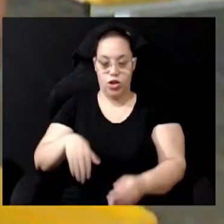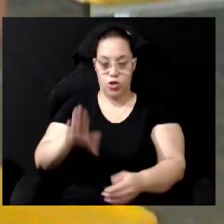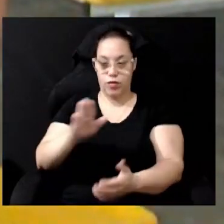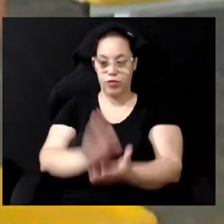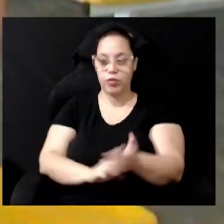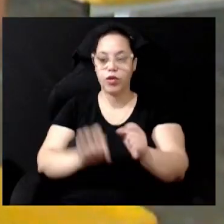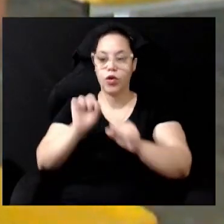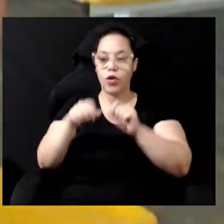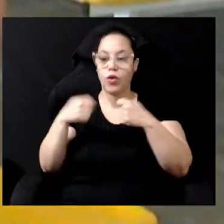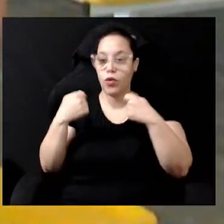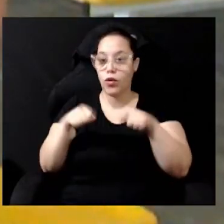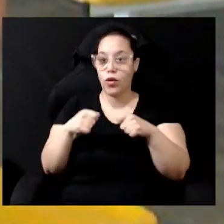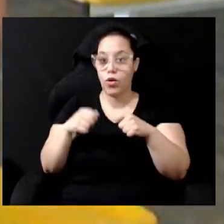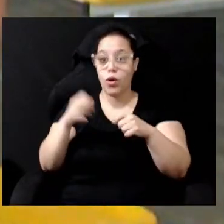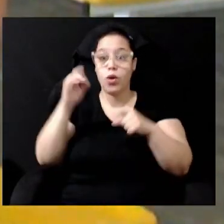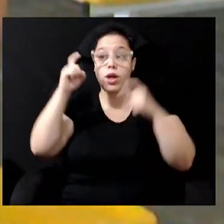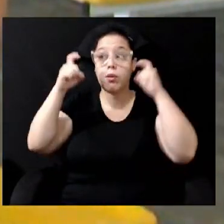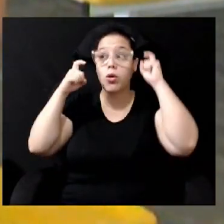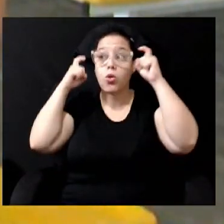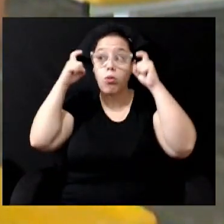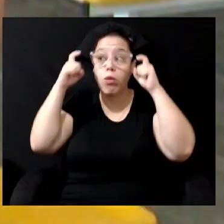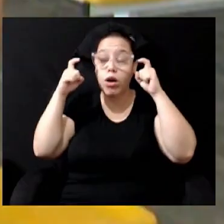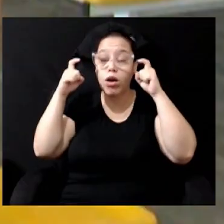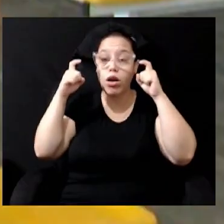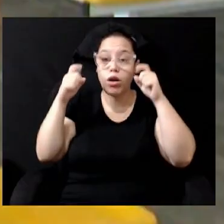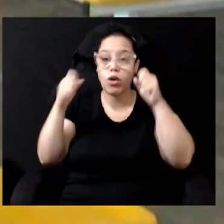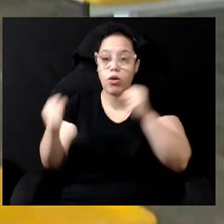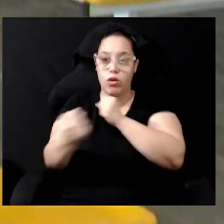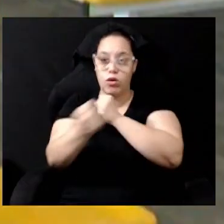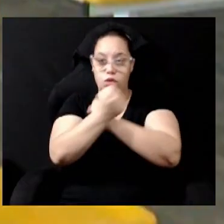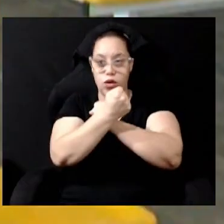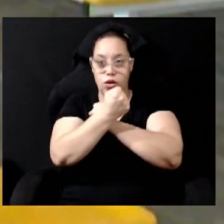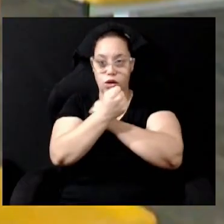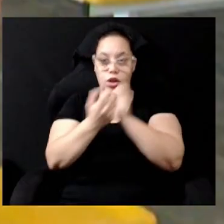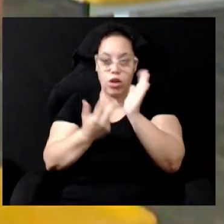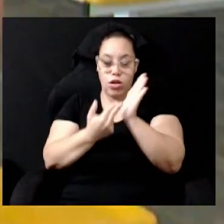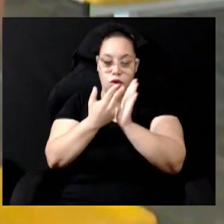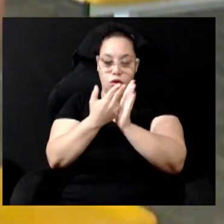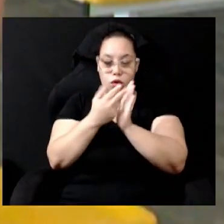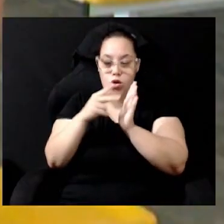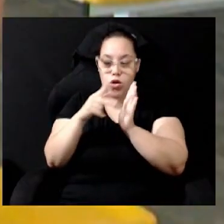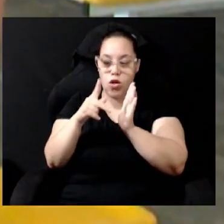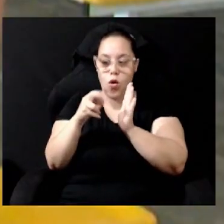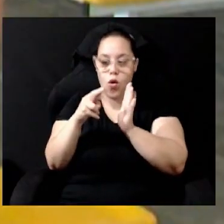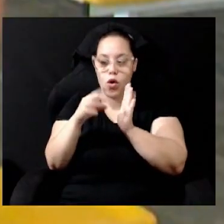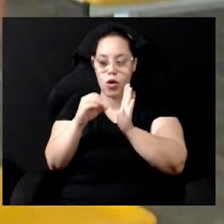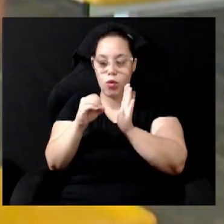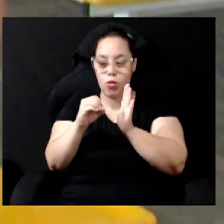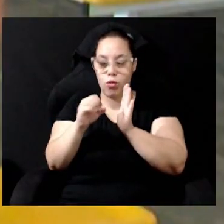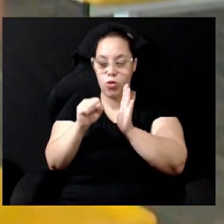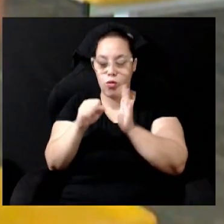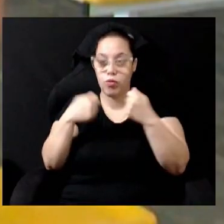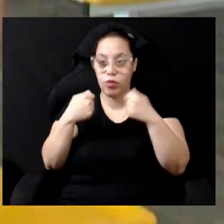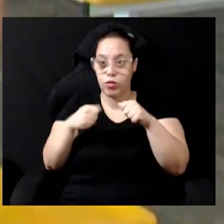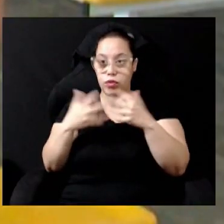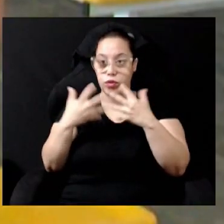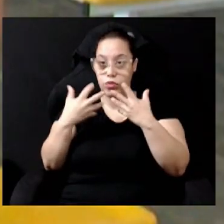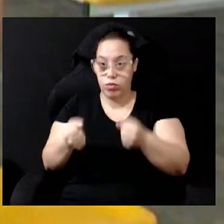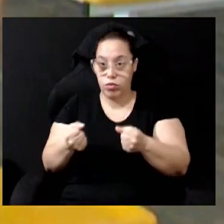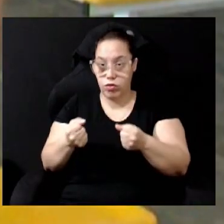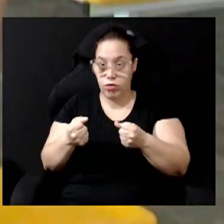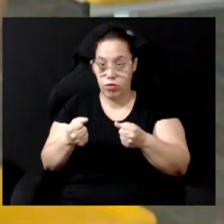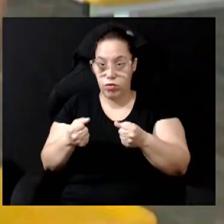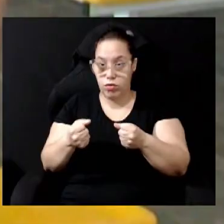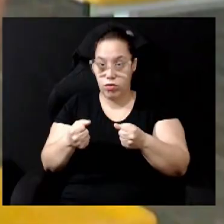vai se preocupar é na proteção da cirurgia, dos pontos. Então ela vai precisar adquirir